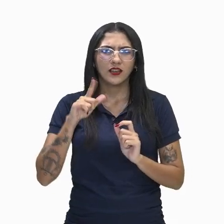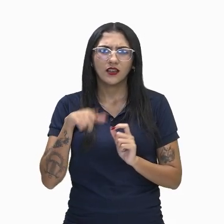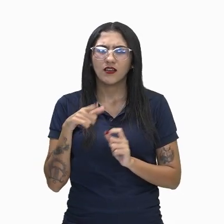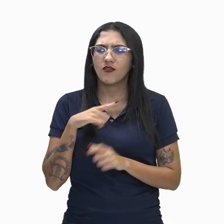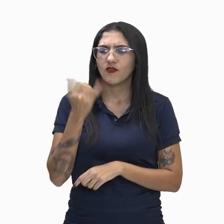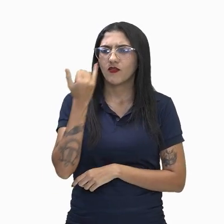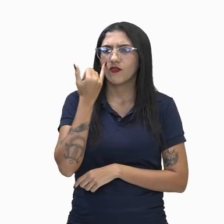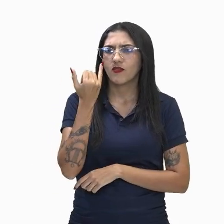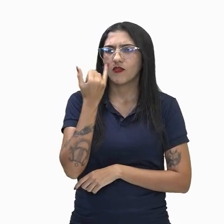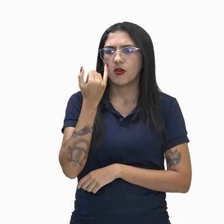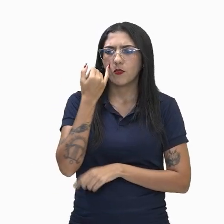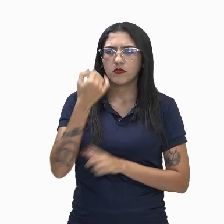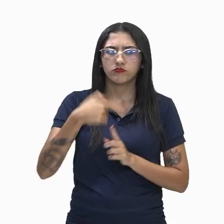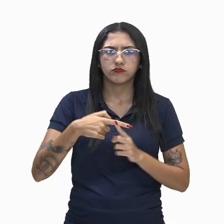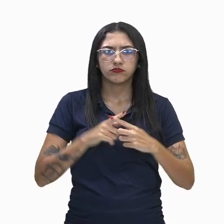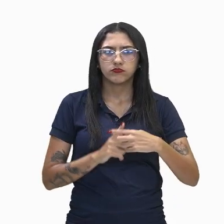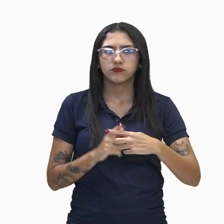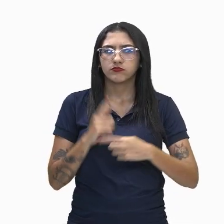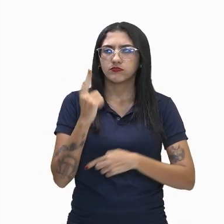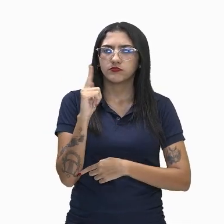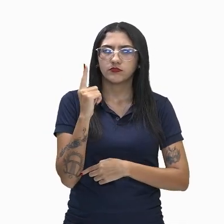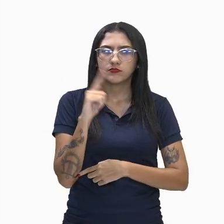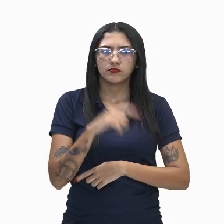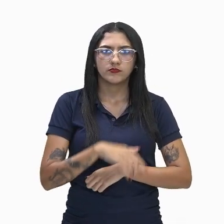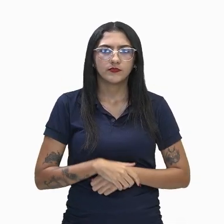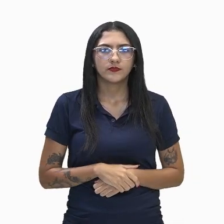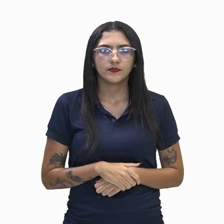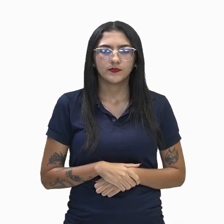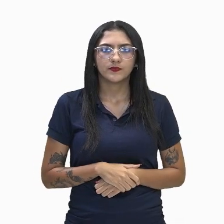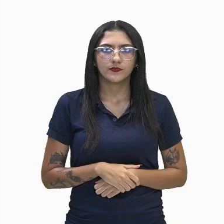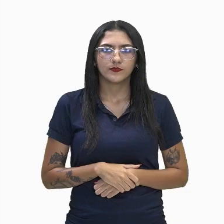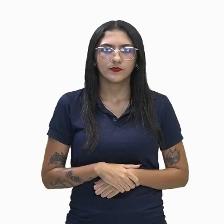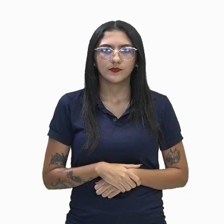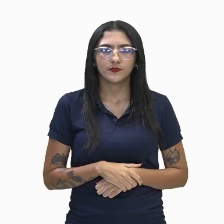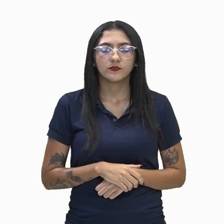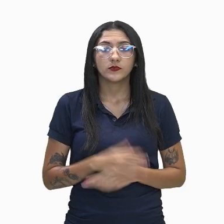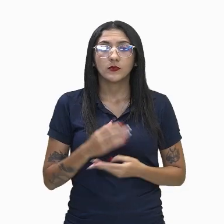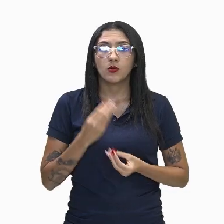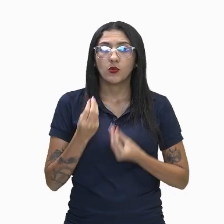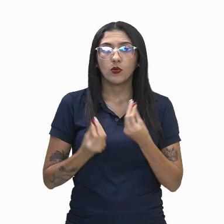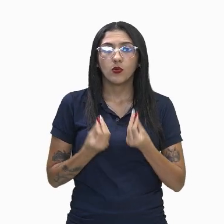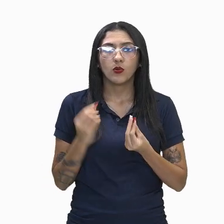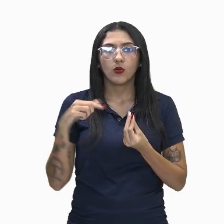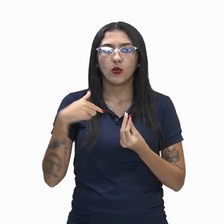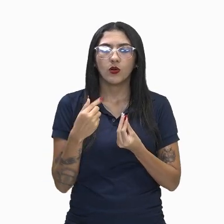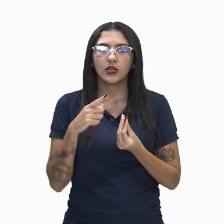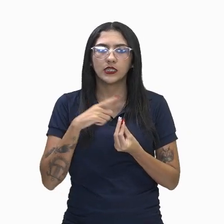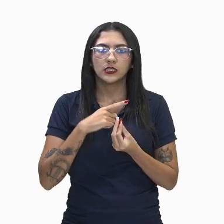né? Nós temos aí, olha, a forma de representar